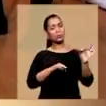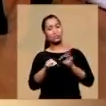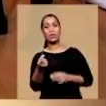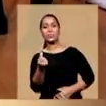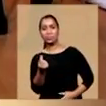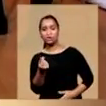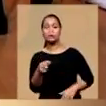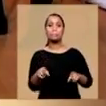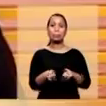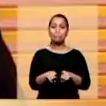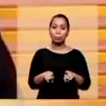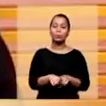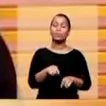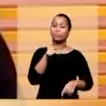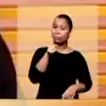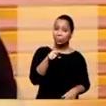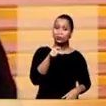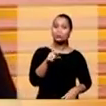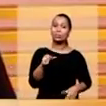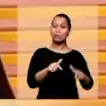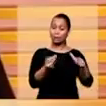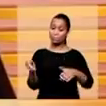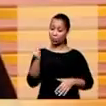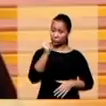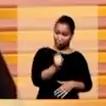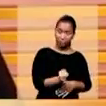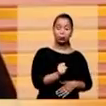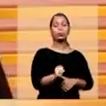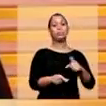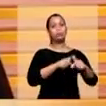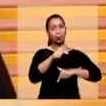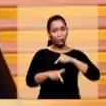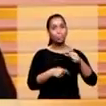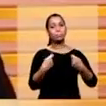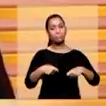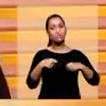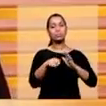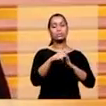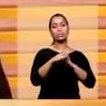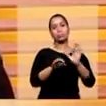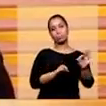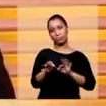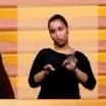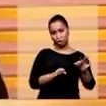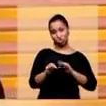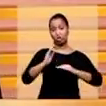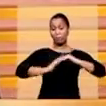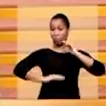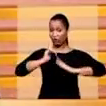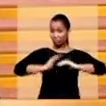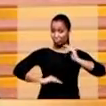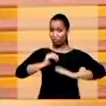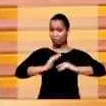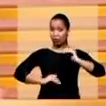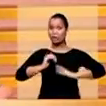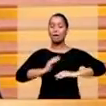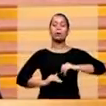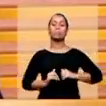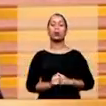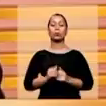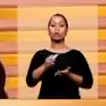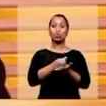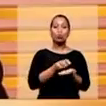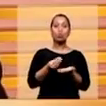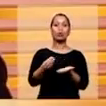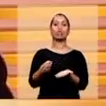planejar financeiramente, você inserido no mercado, trabalhando, também precisa se planejar profissionalmente, no sentido de deixar